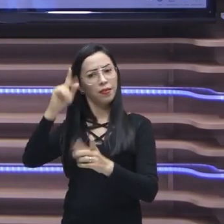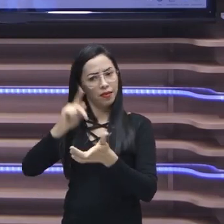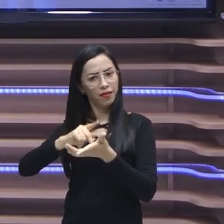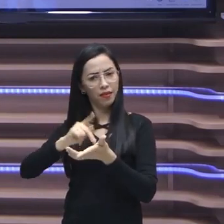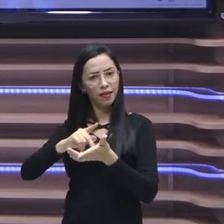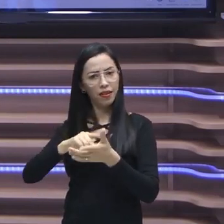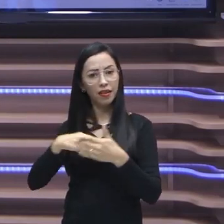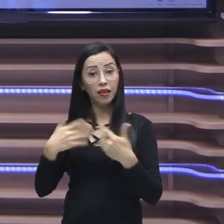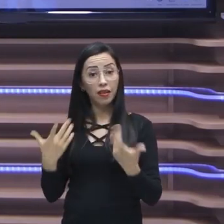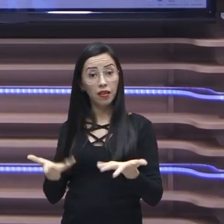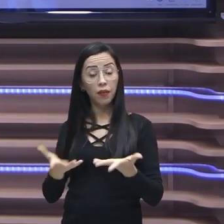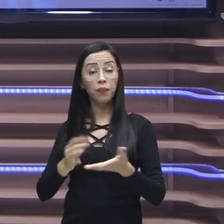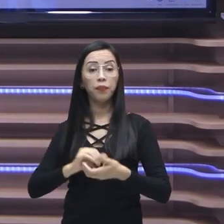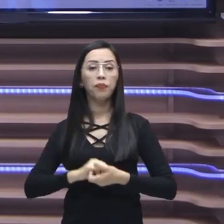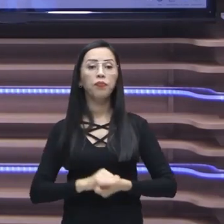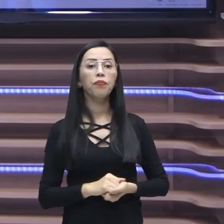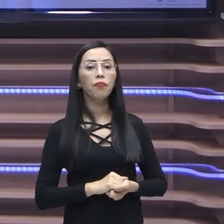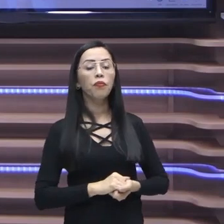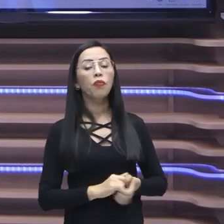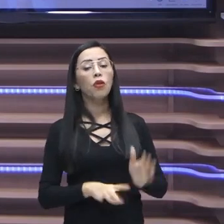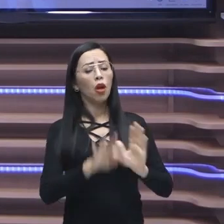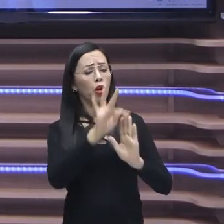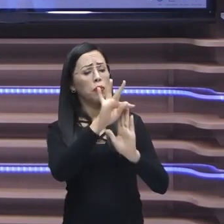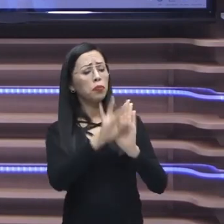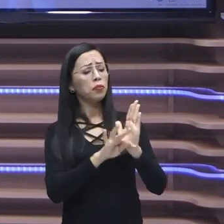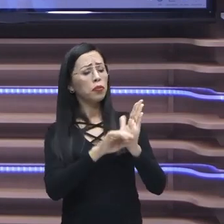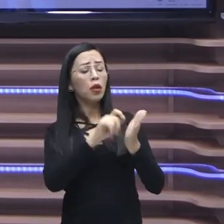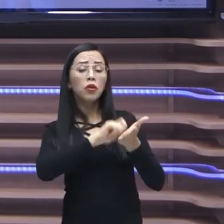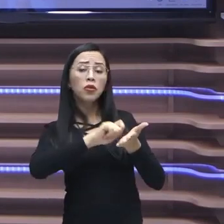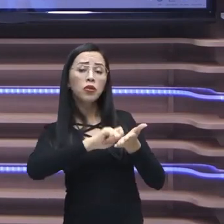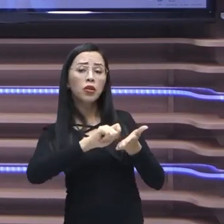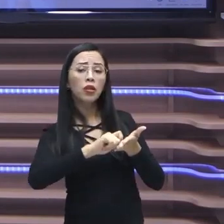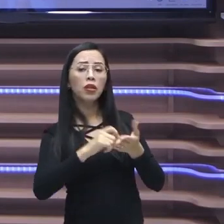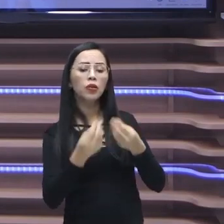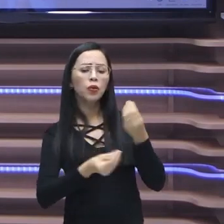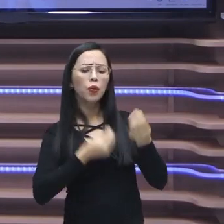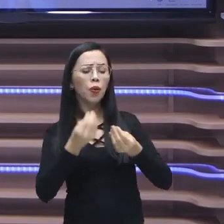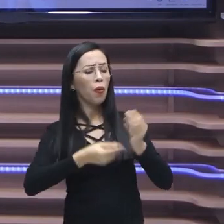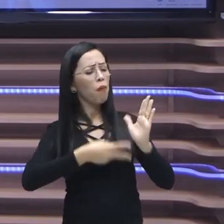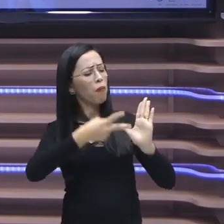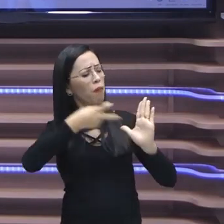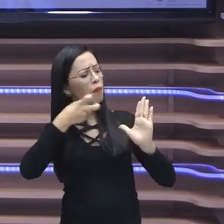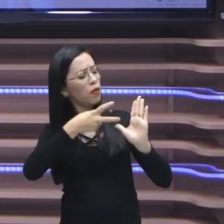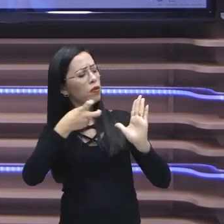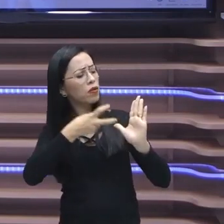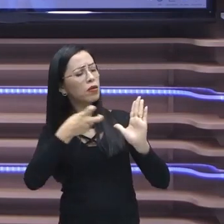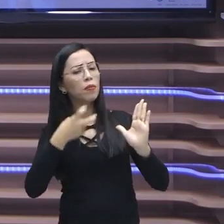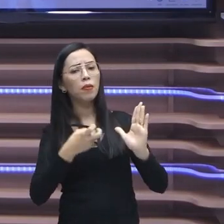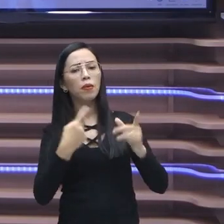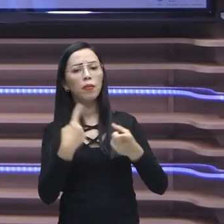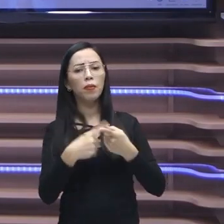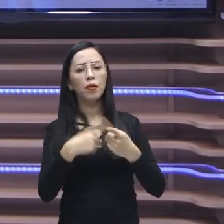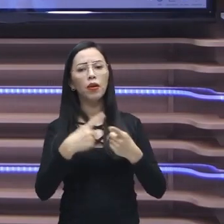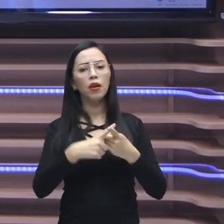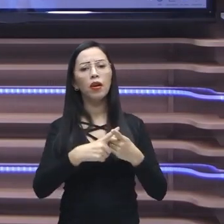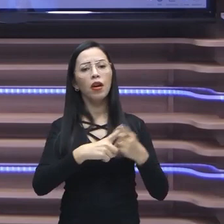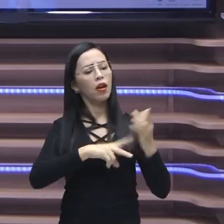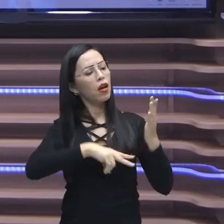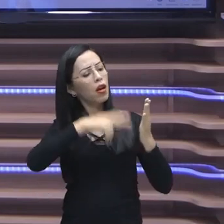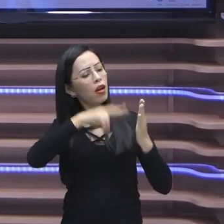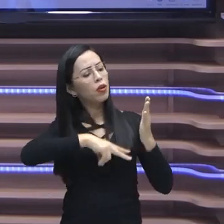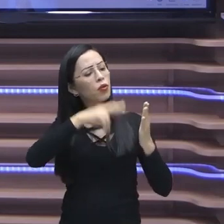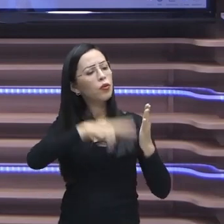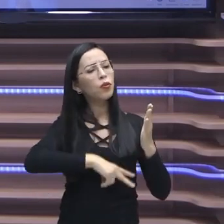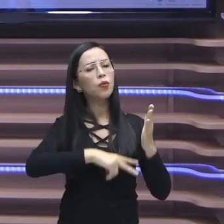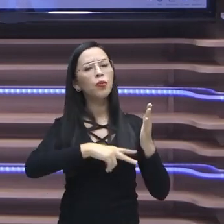nos textos escritos, como identificar? Já que a habilidade é leitura, já que o